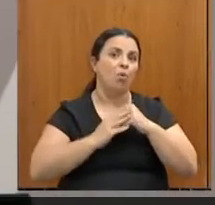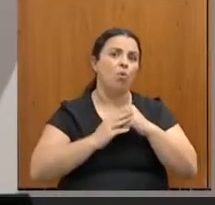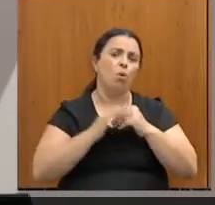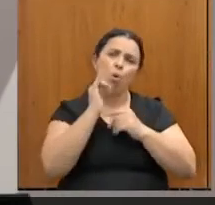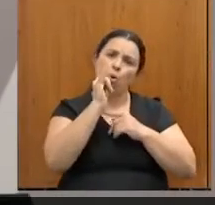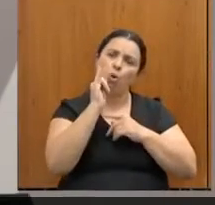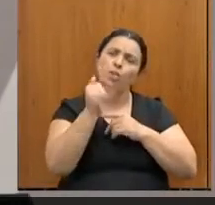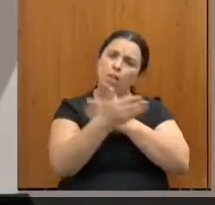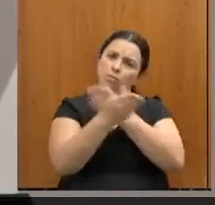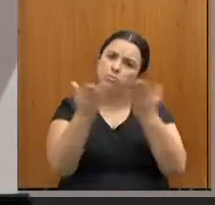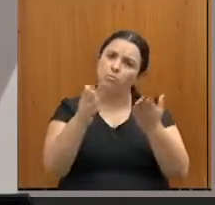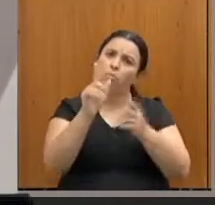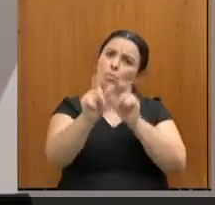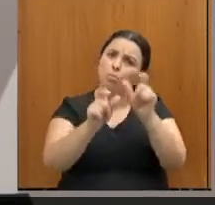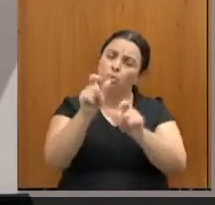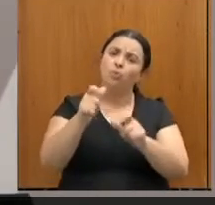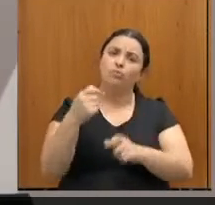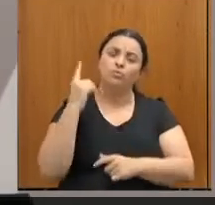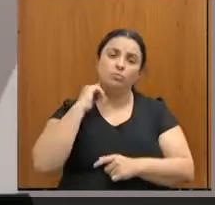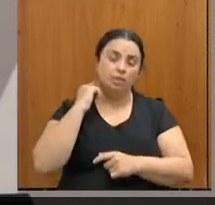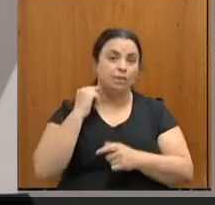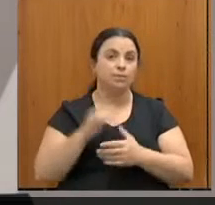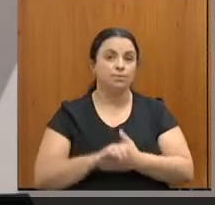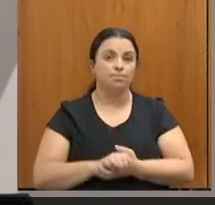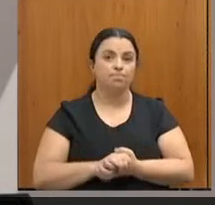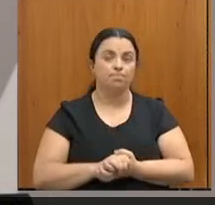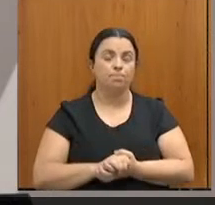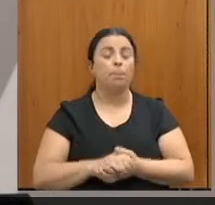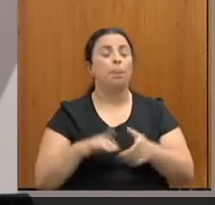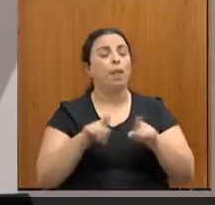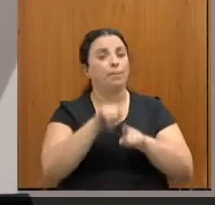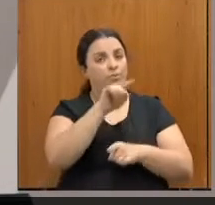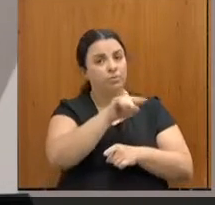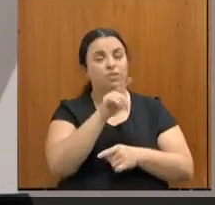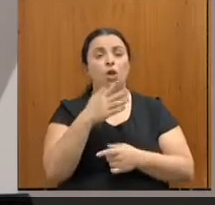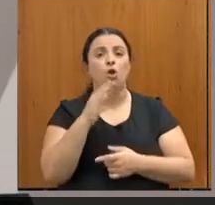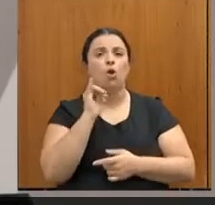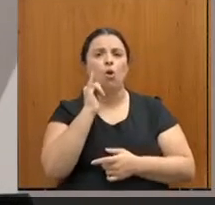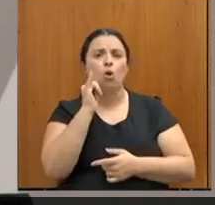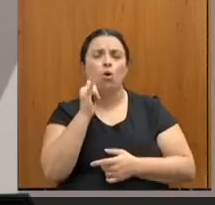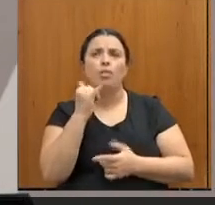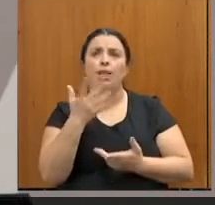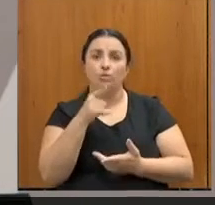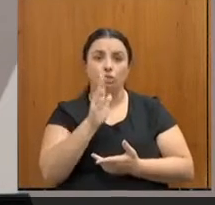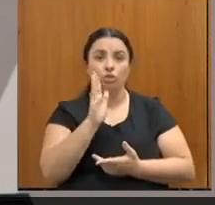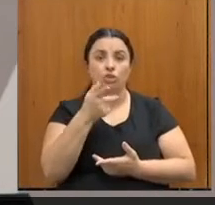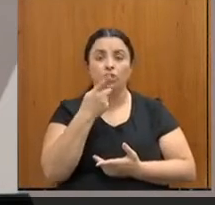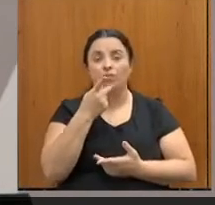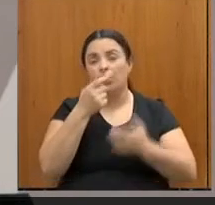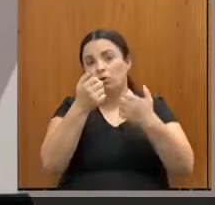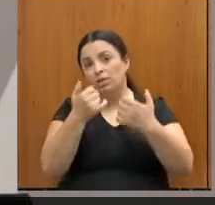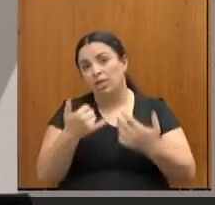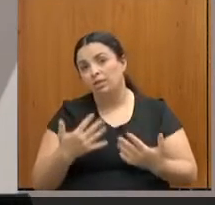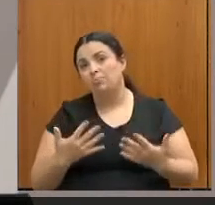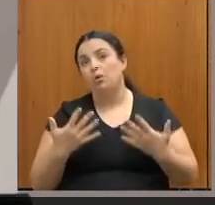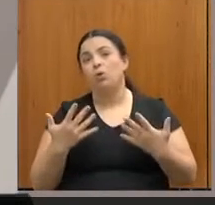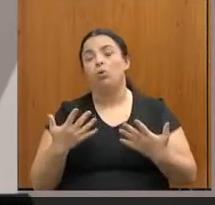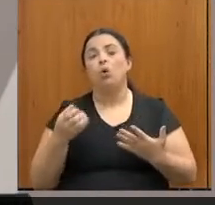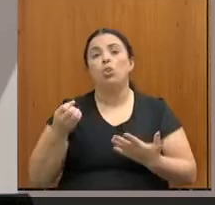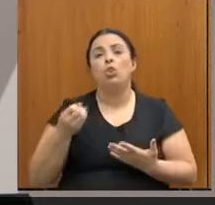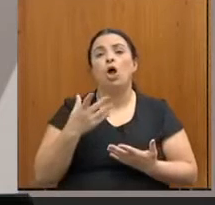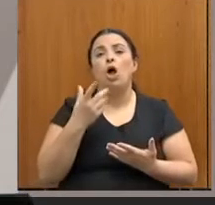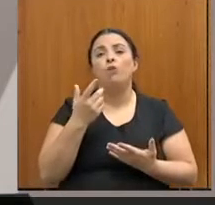da área queria que você falasse um pouco também que eu já falou de novos investimentos mas a minha cidade e só está